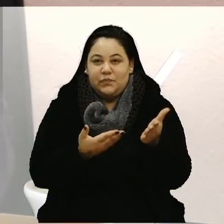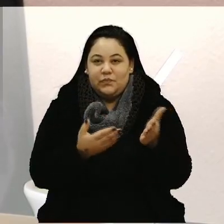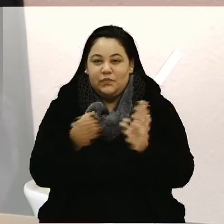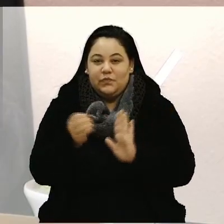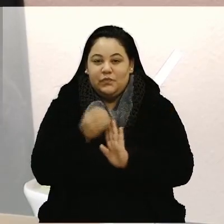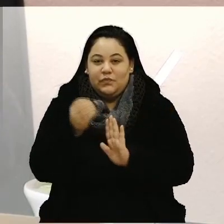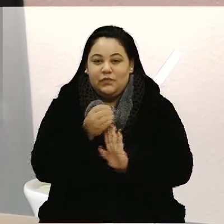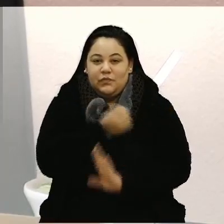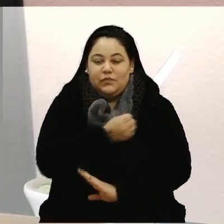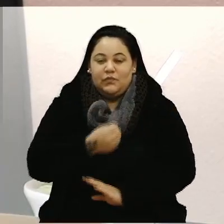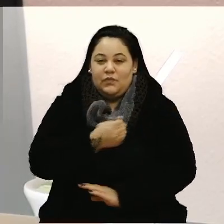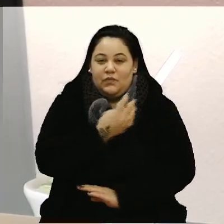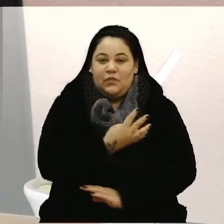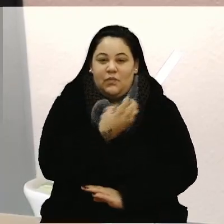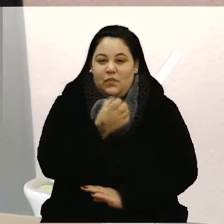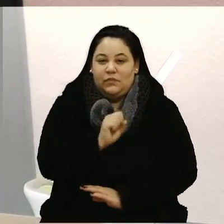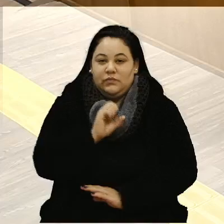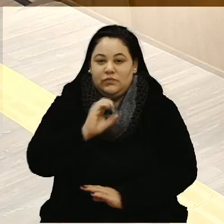ofício número